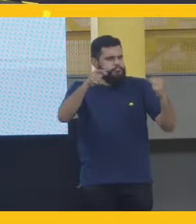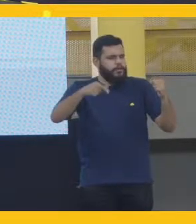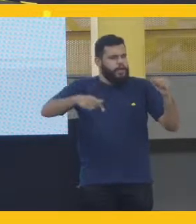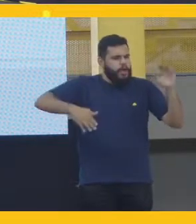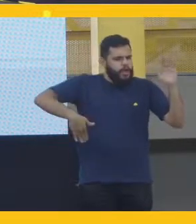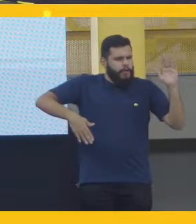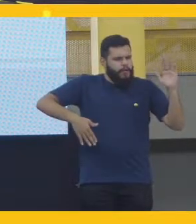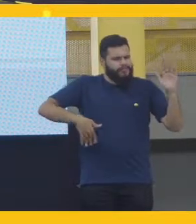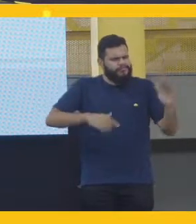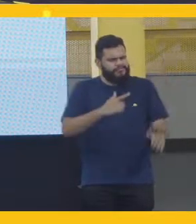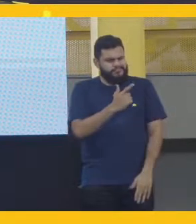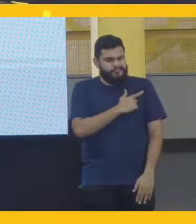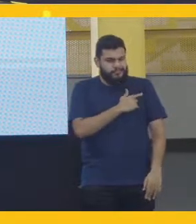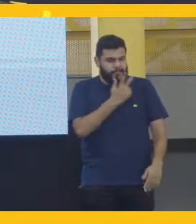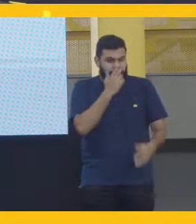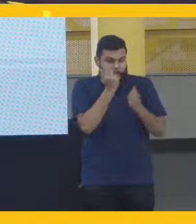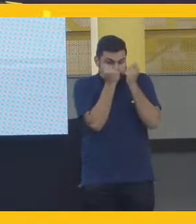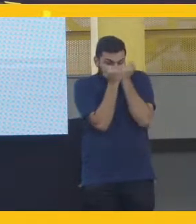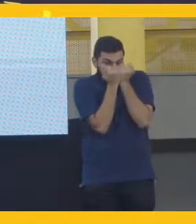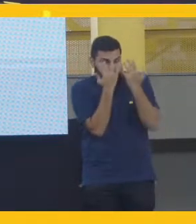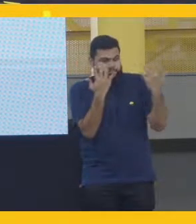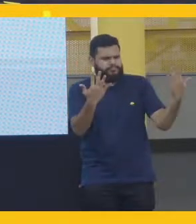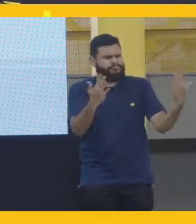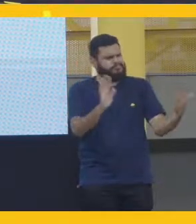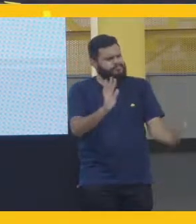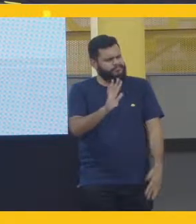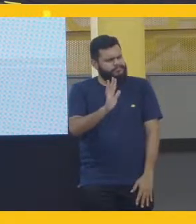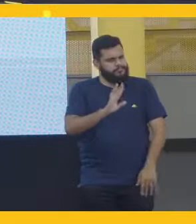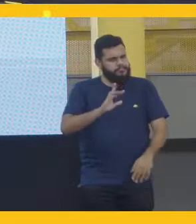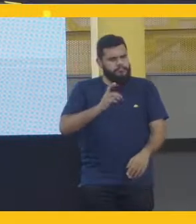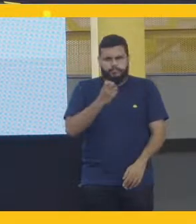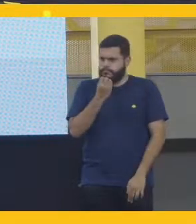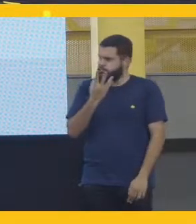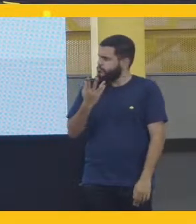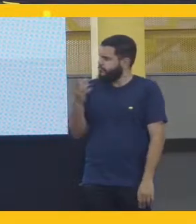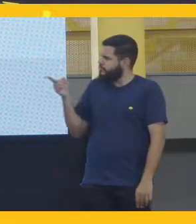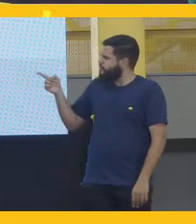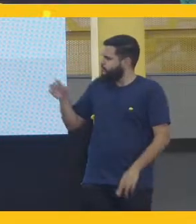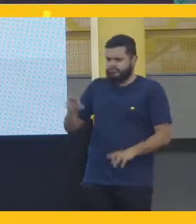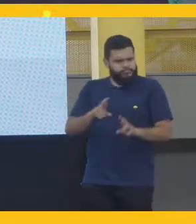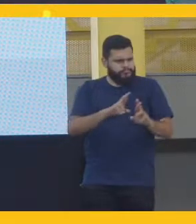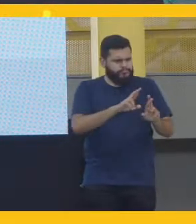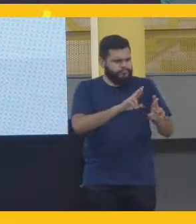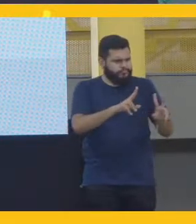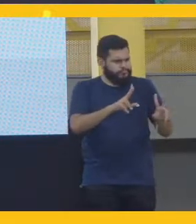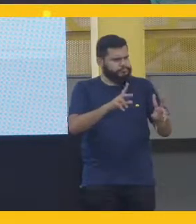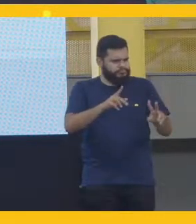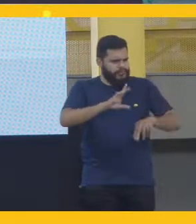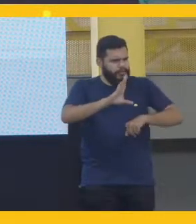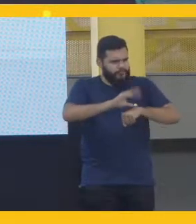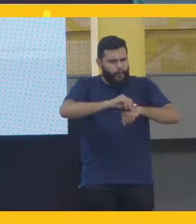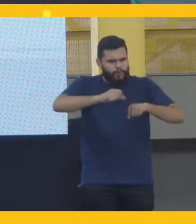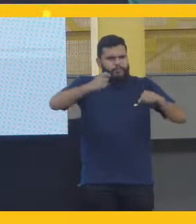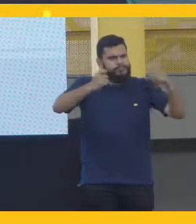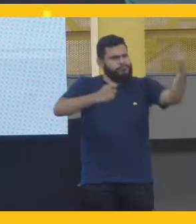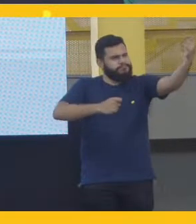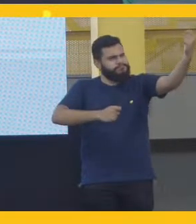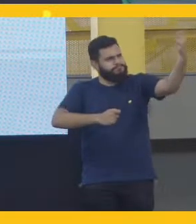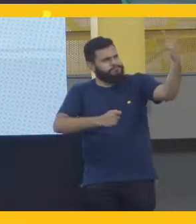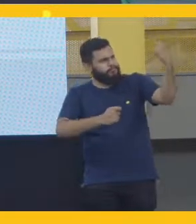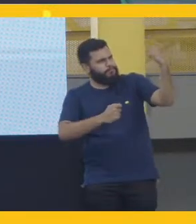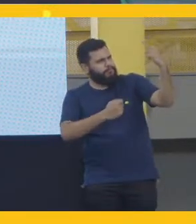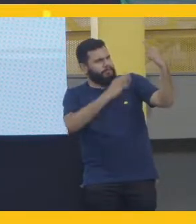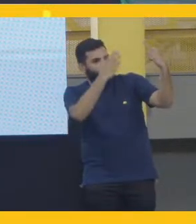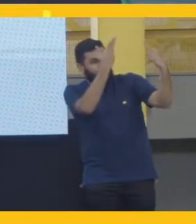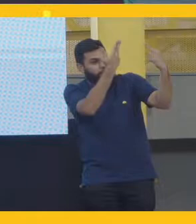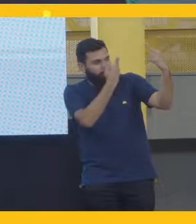feio. É legal aquela sombra que faz no nariz, que parece que a pessoa tem um nariz assim de sombra aqui para baixo. Fica uma coisa horrorosa. Então